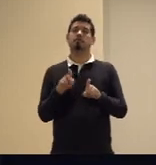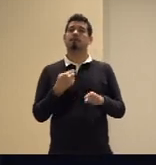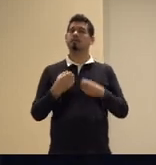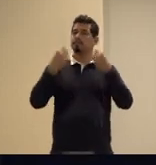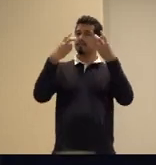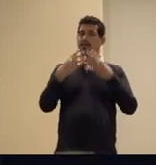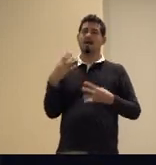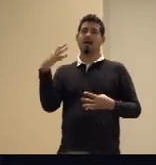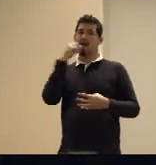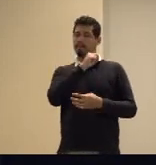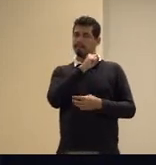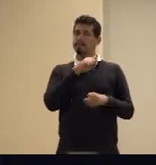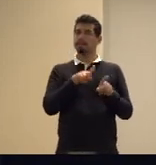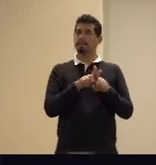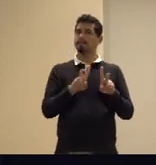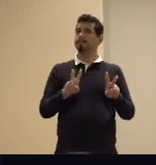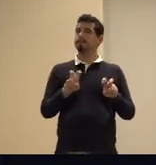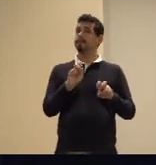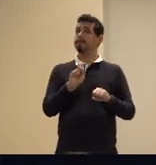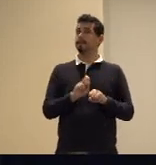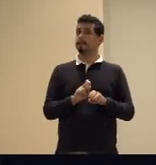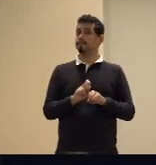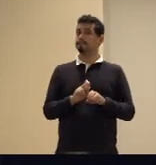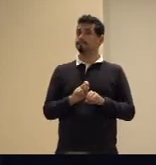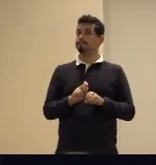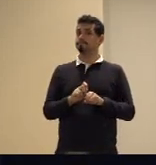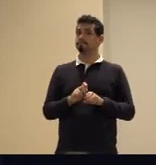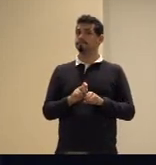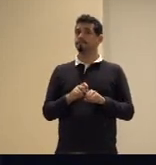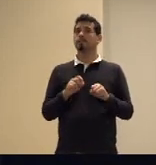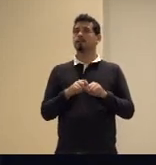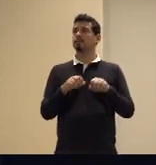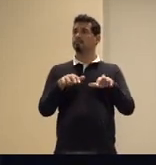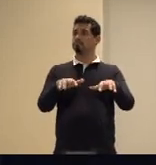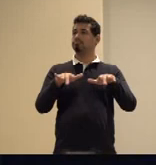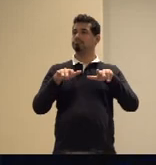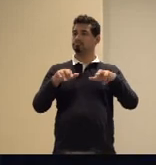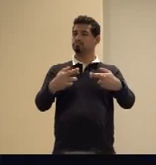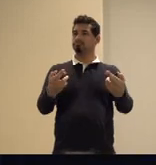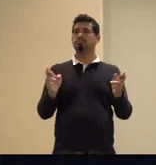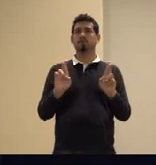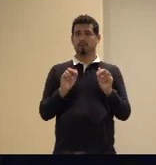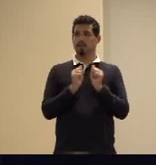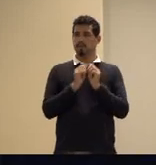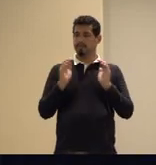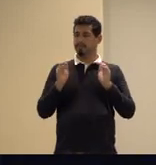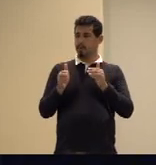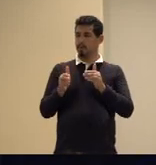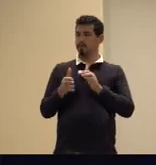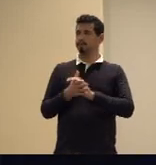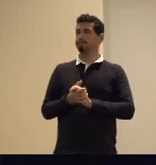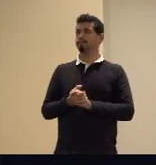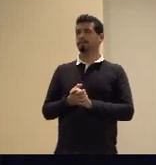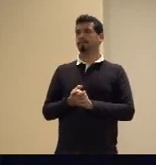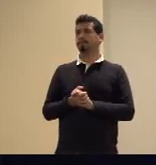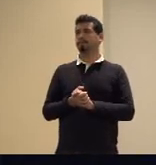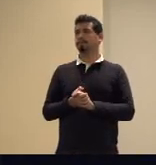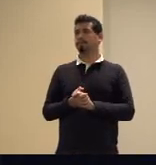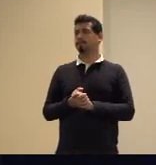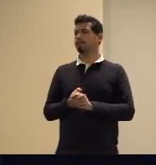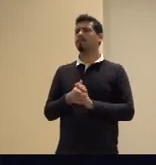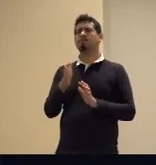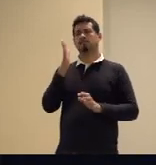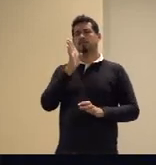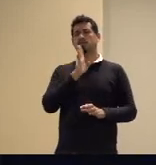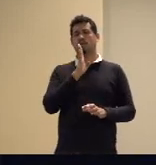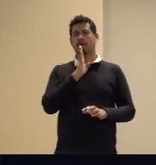muito rapidamente sobre audiências concentradas. Não precisa. Audiência concentrada, vocês